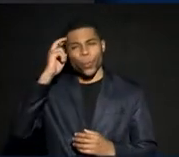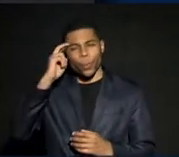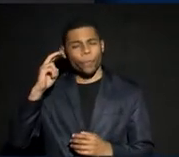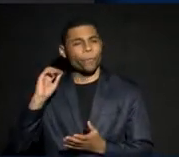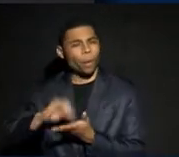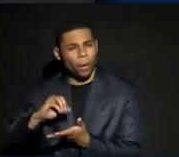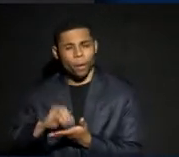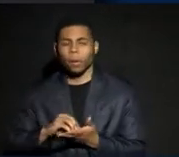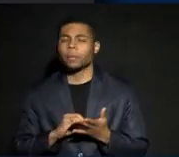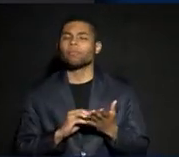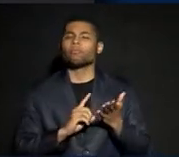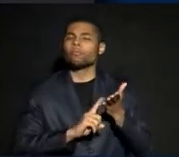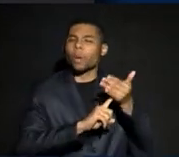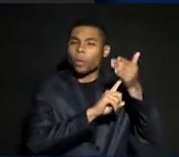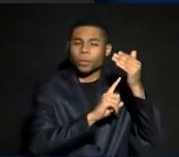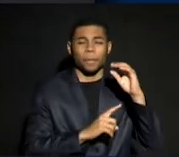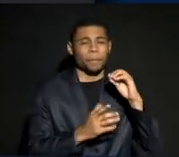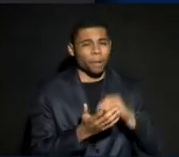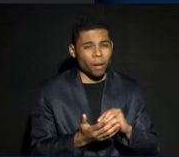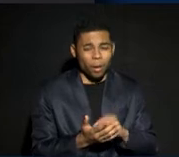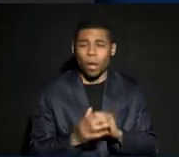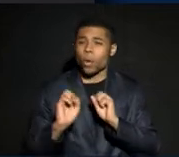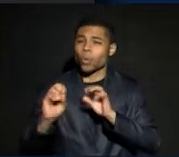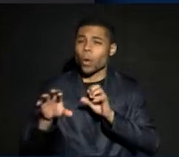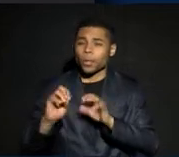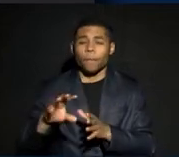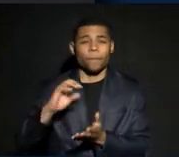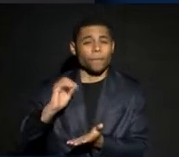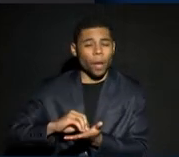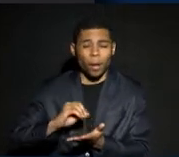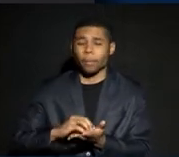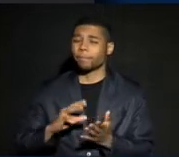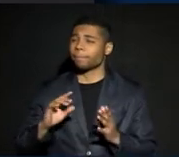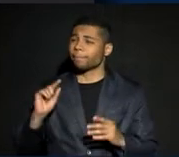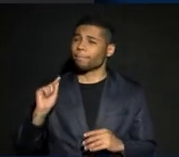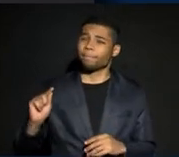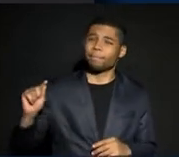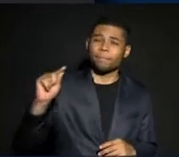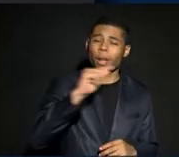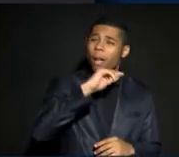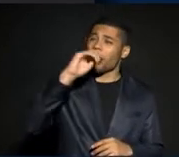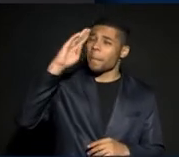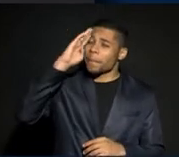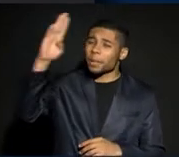tecnologia, defasados em educação, defasados nas principais áreas